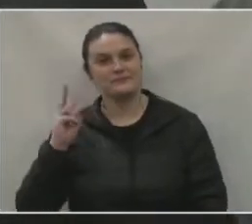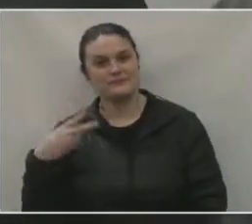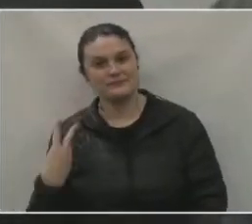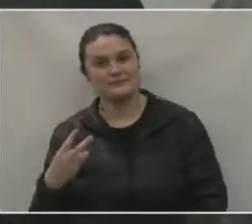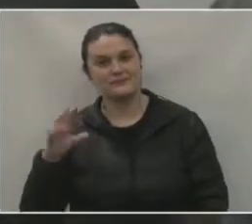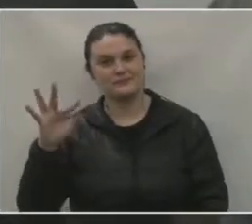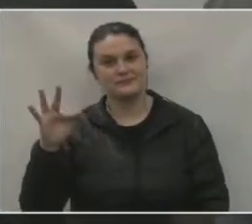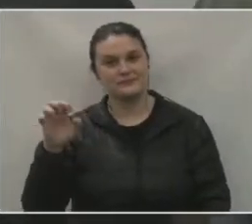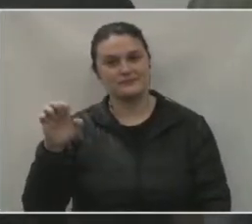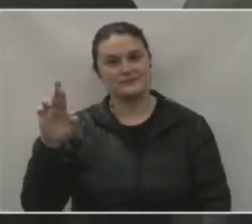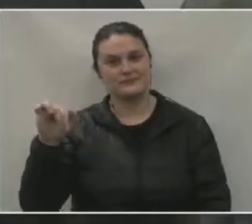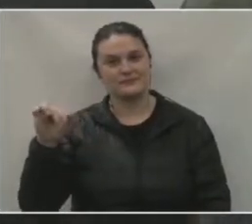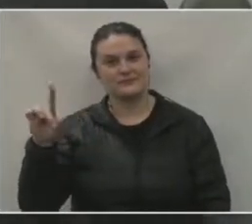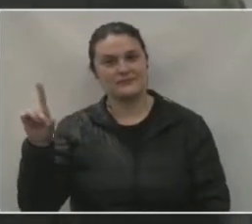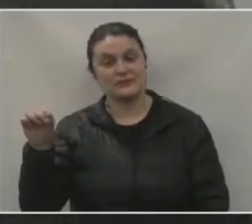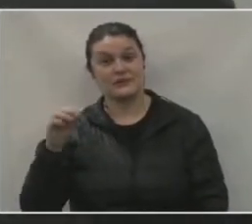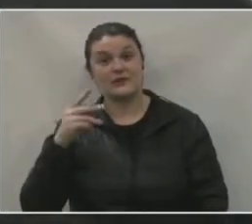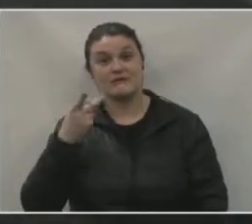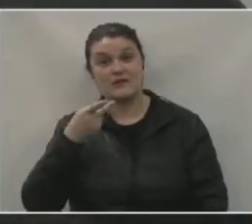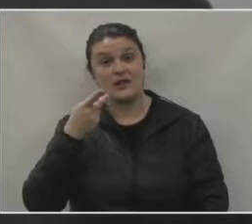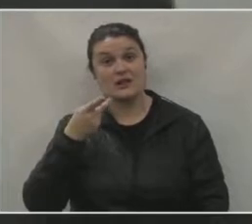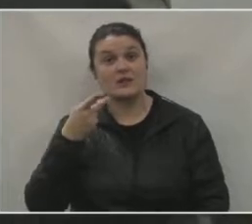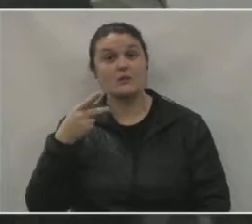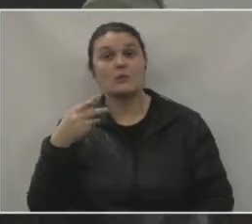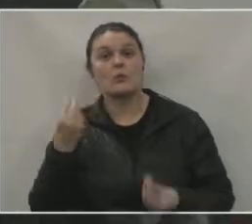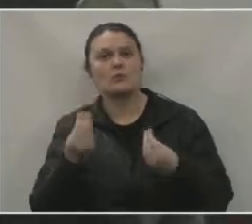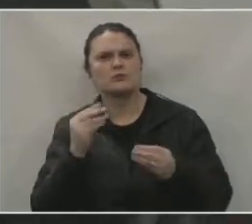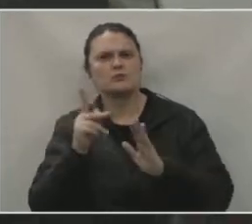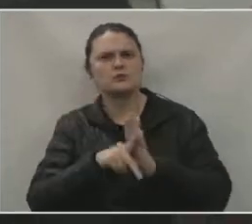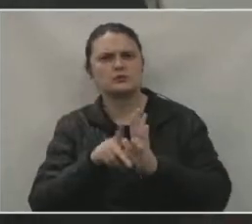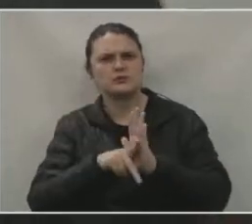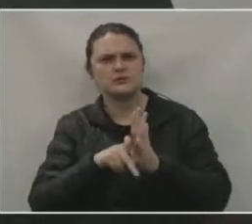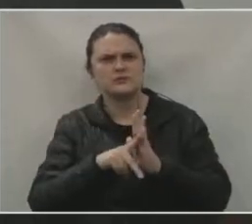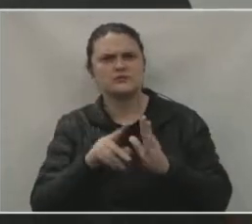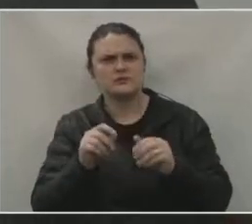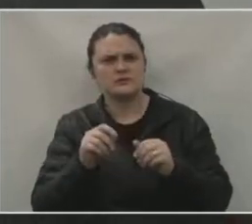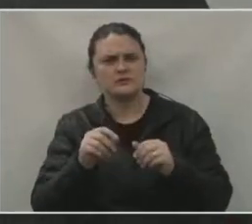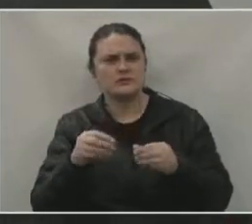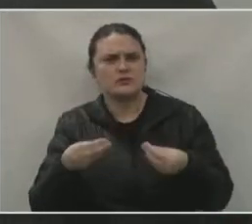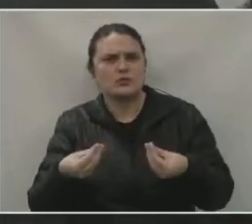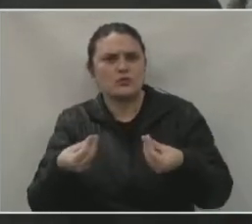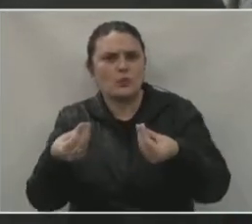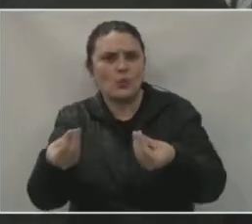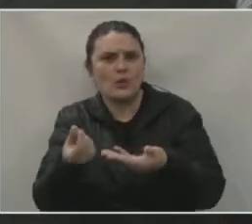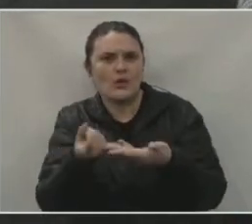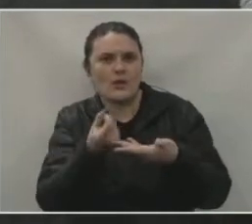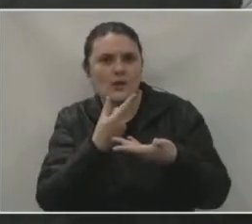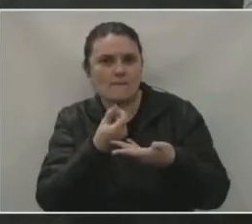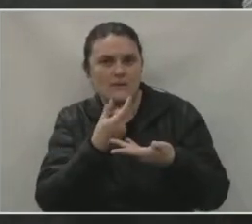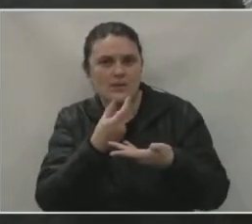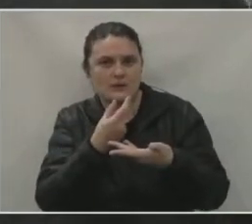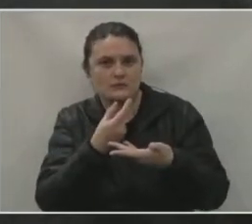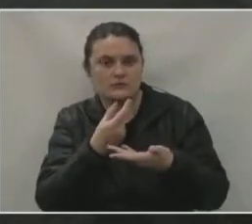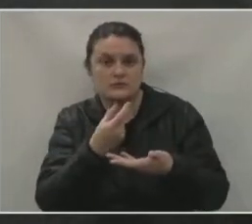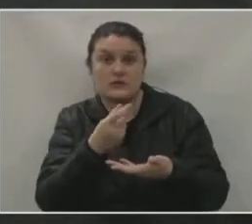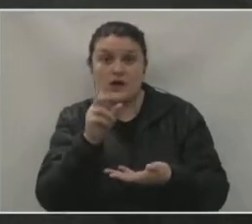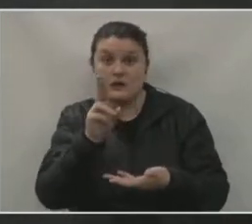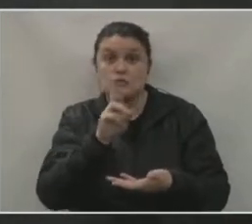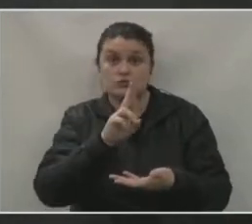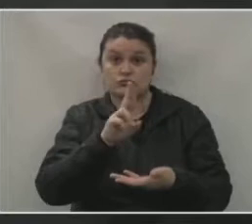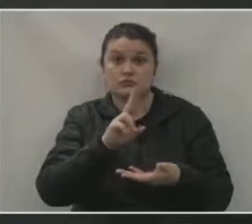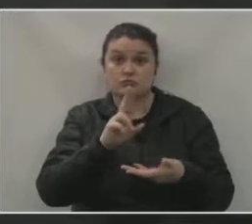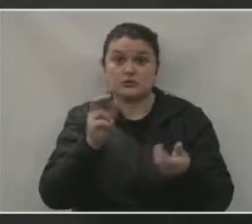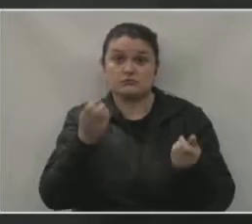vereador Fernando Vier. Nos conta um pouquinho mais sobre esse projeto que prevê aí a doação de medicamentos ainda em uso, né?